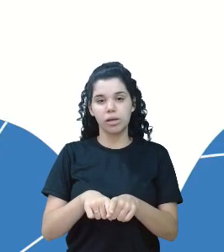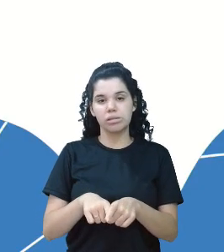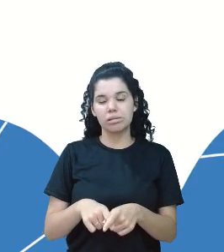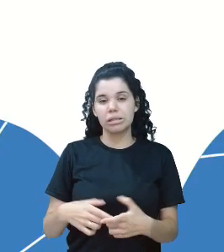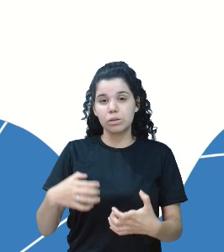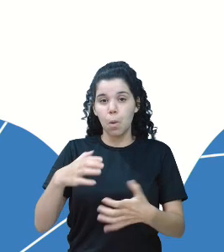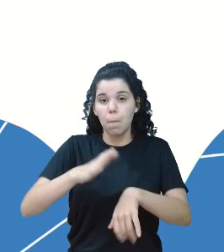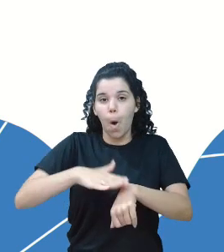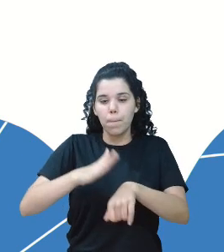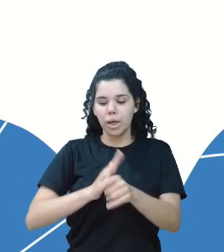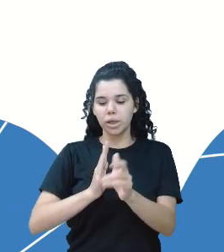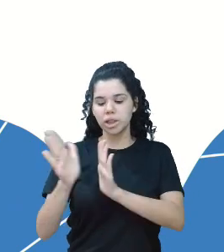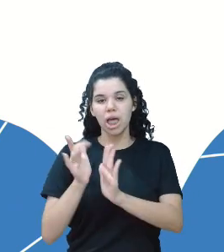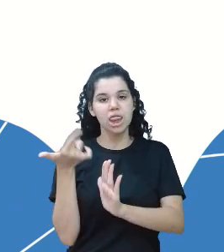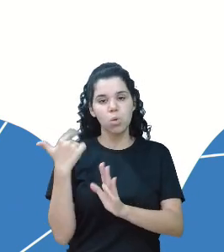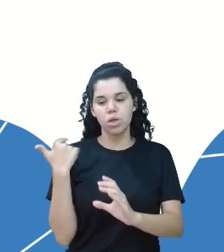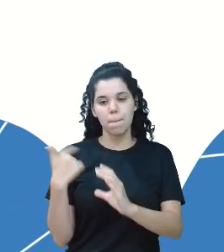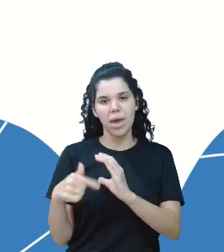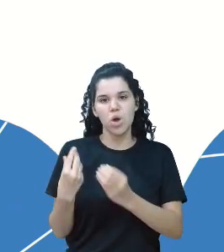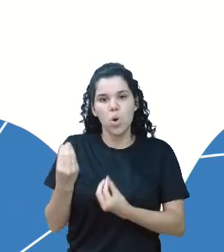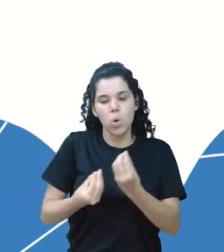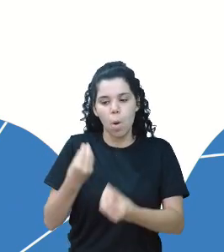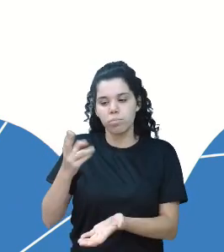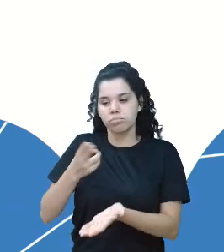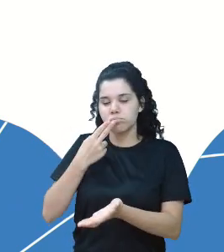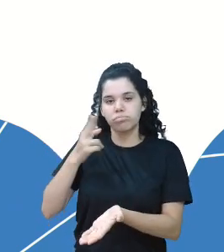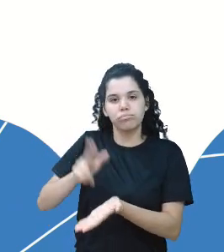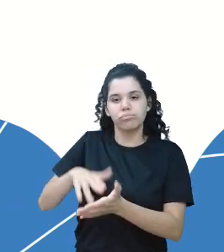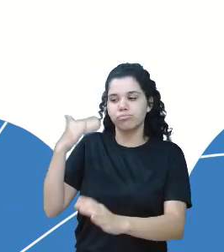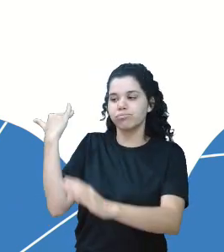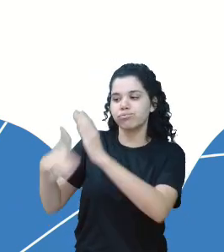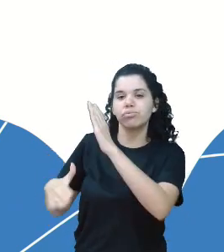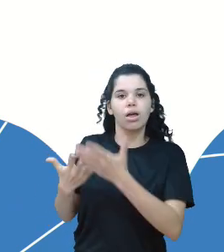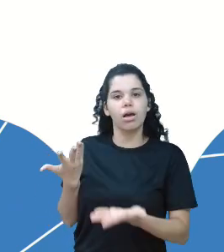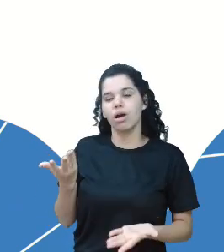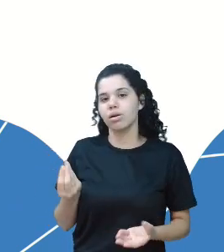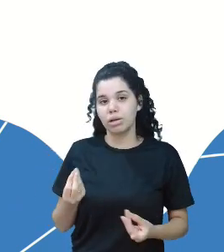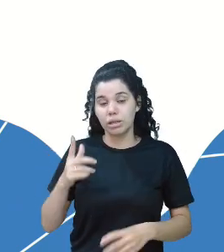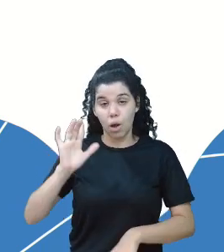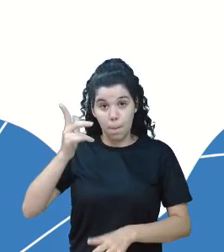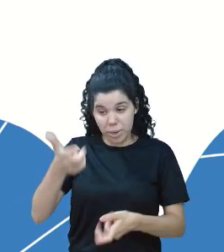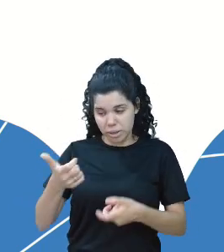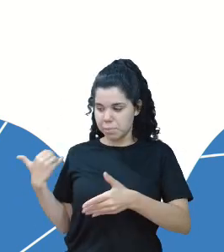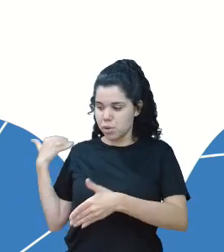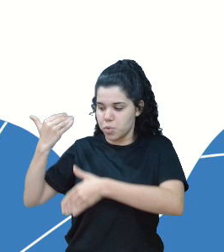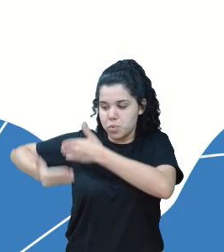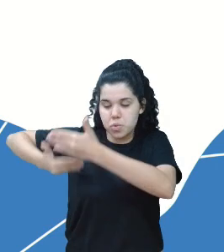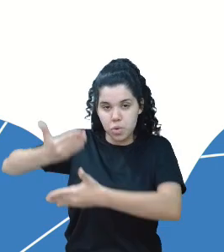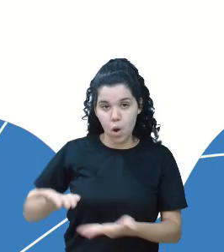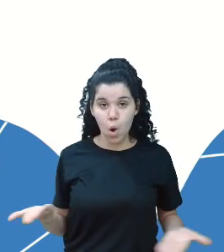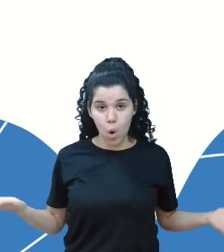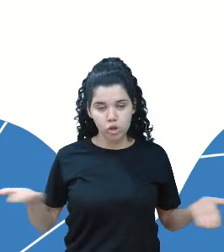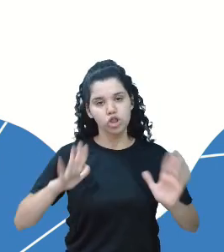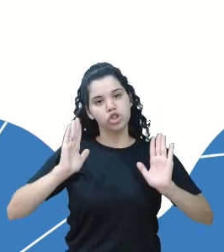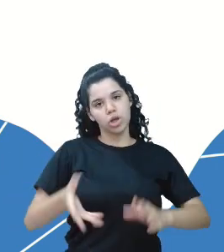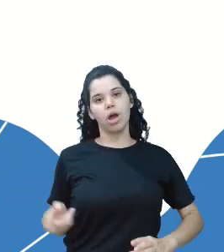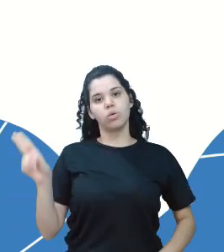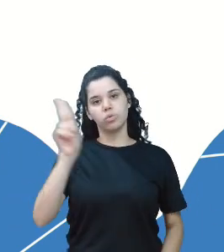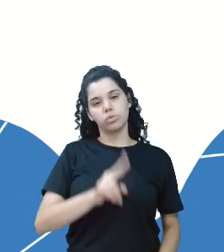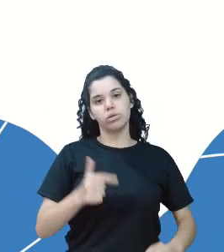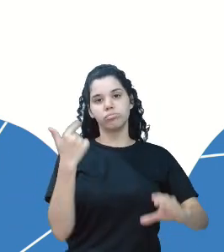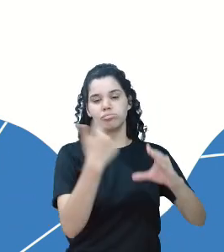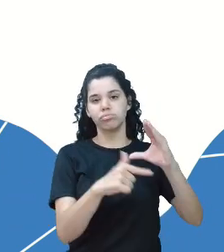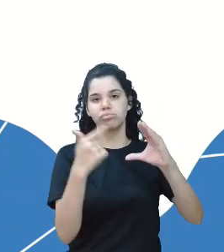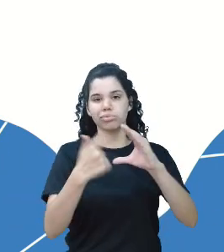recados, porque não havia e-mail. E vejam vocês como as coisas elas vão evoluindo. Hoje a gente usa e-mail mais